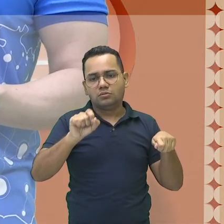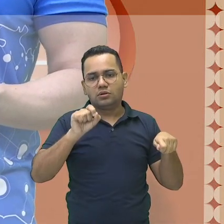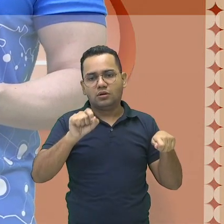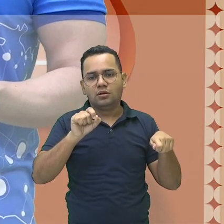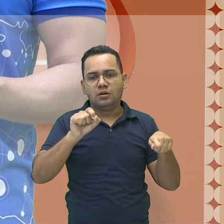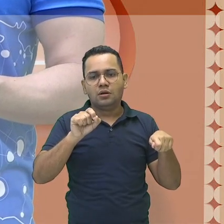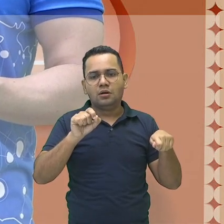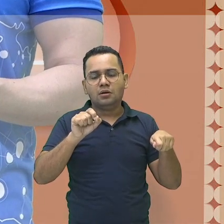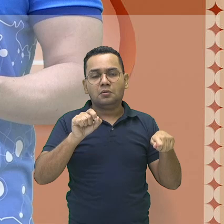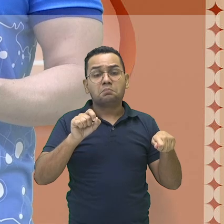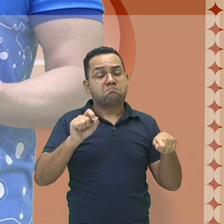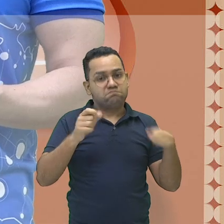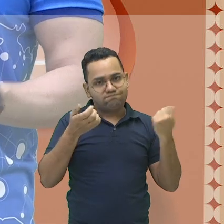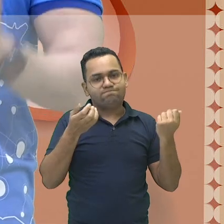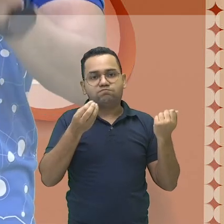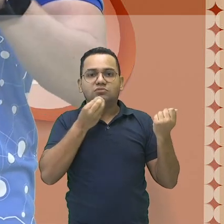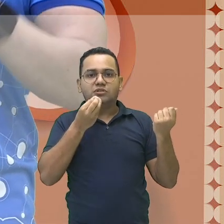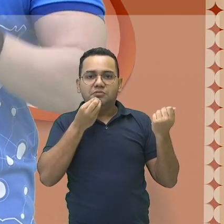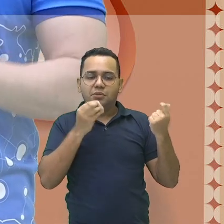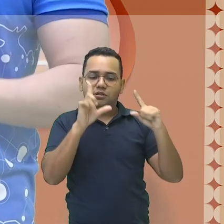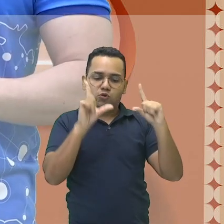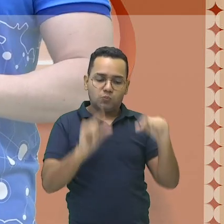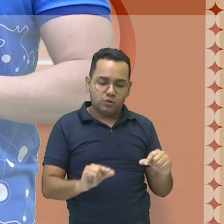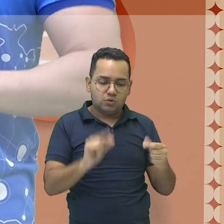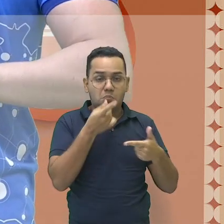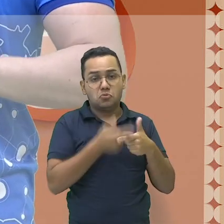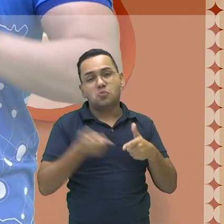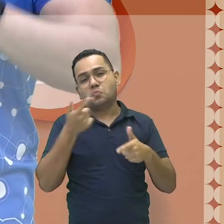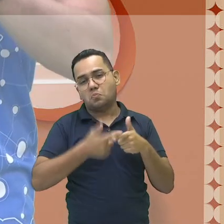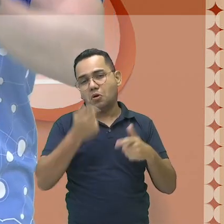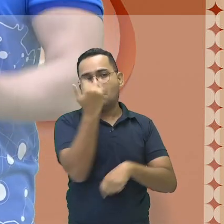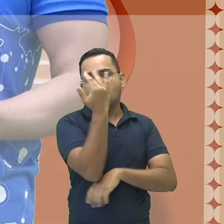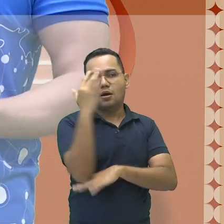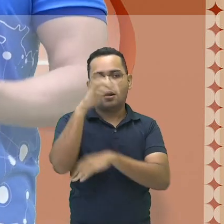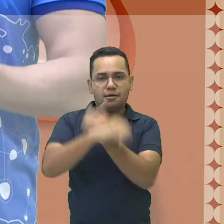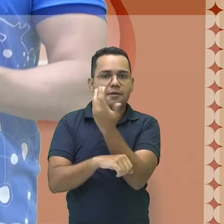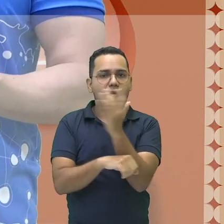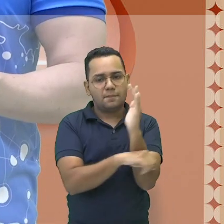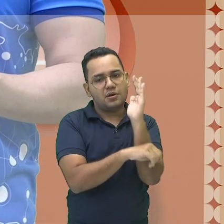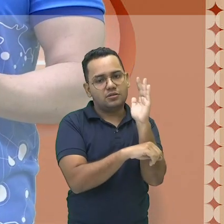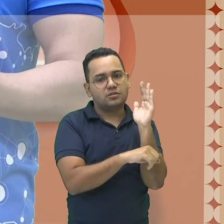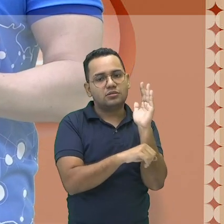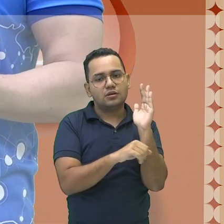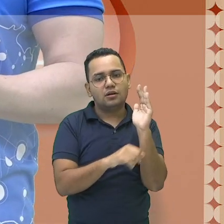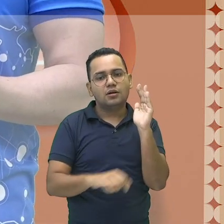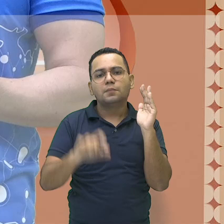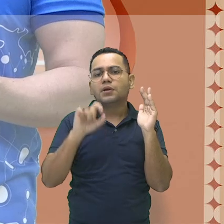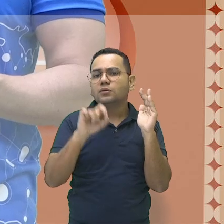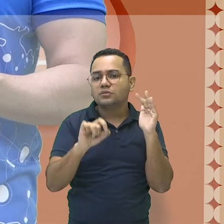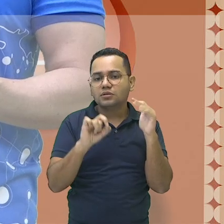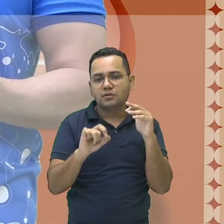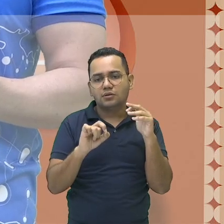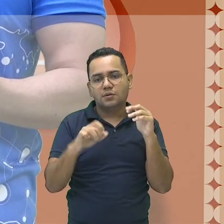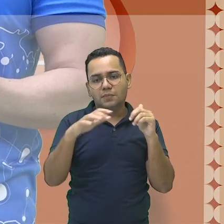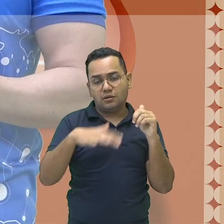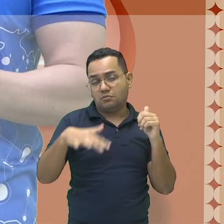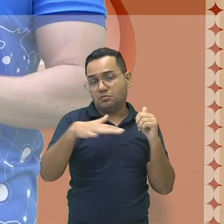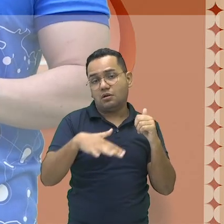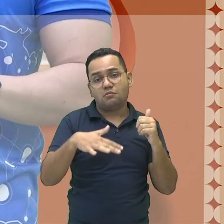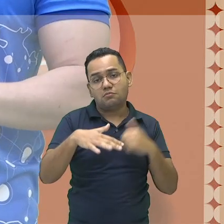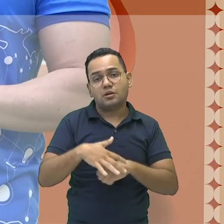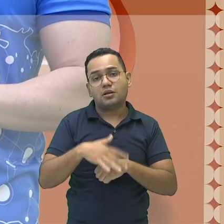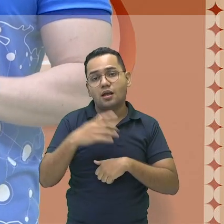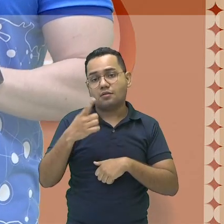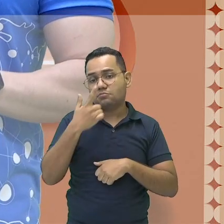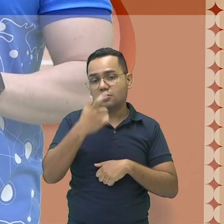tenha ali a redução dos impactos ambientais, em especial os impactos ambientais ocasionados